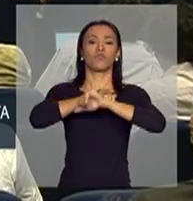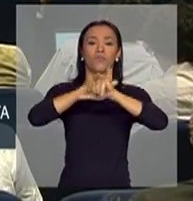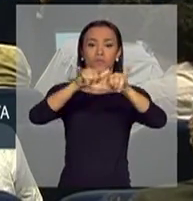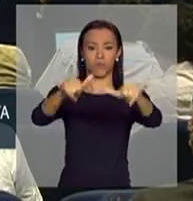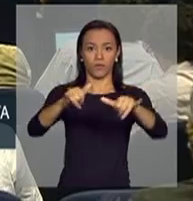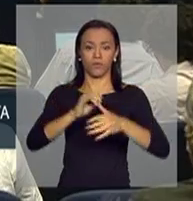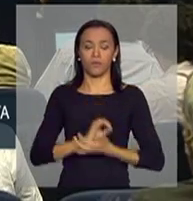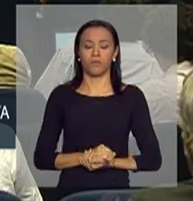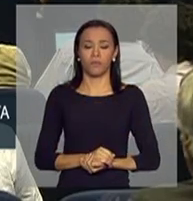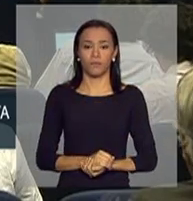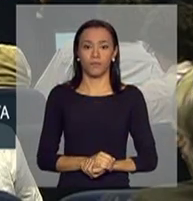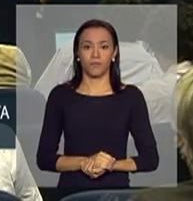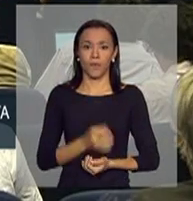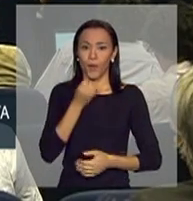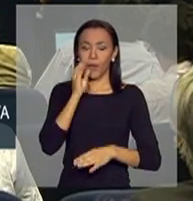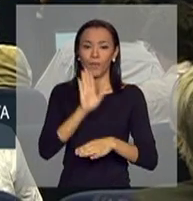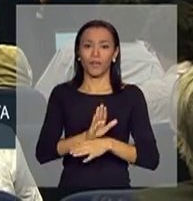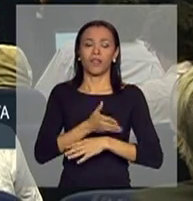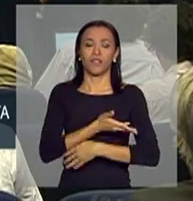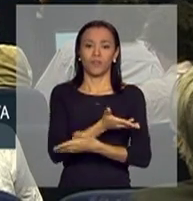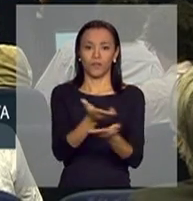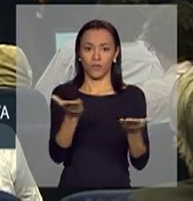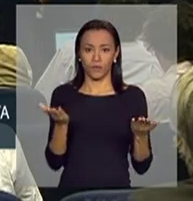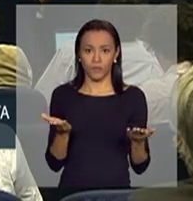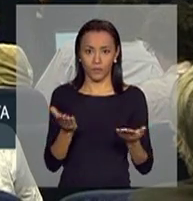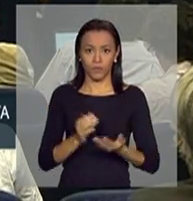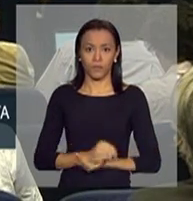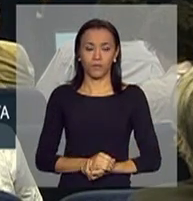Leonense, por favor. Boa tarde a todos.